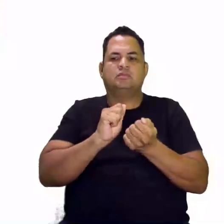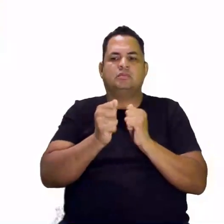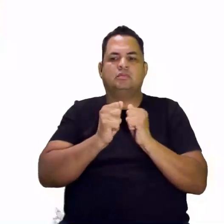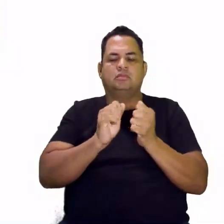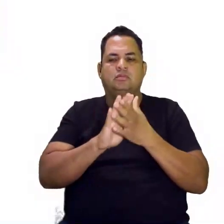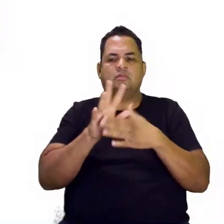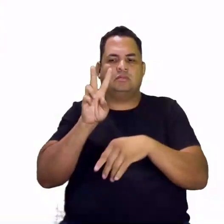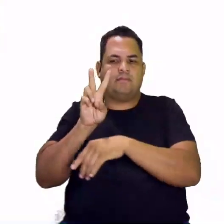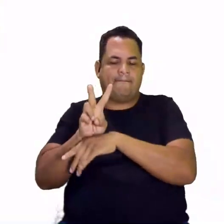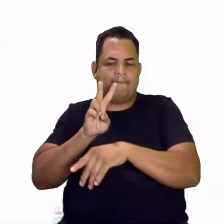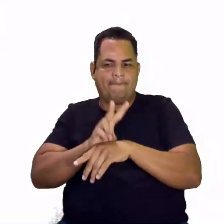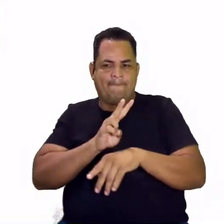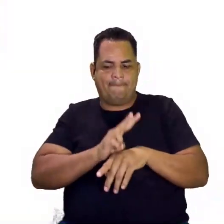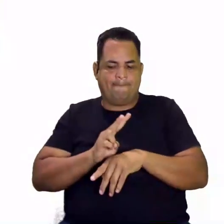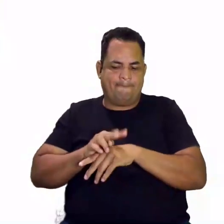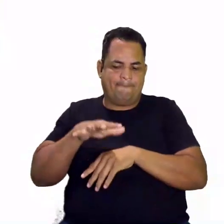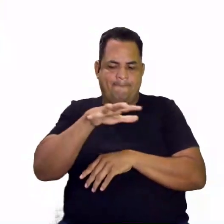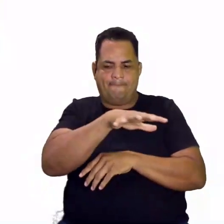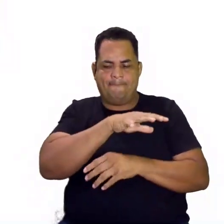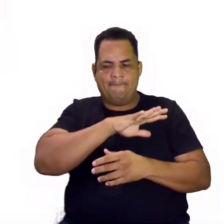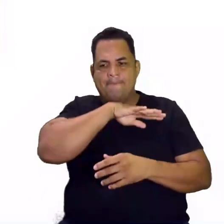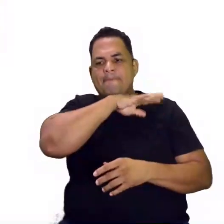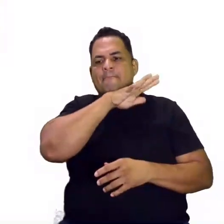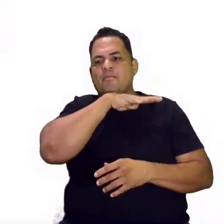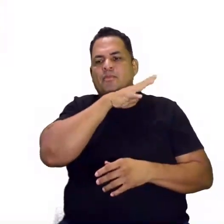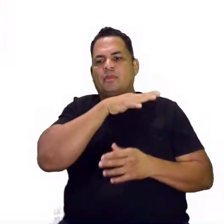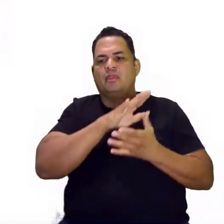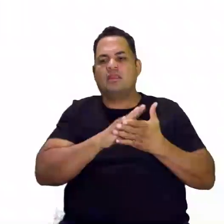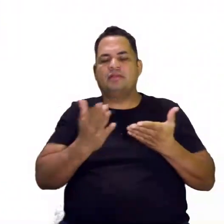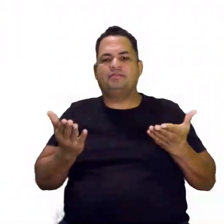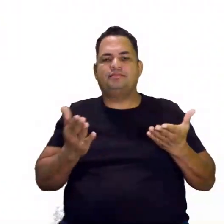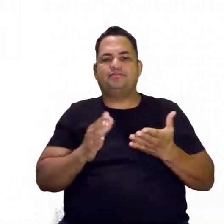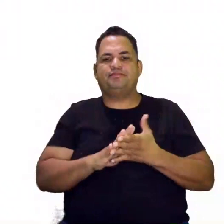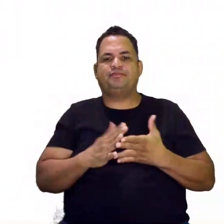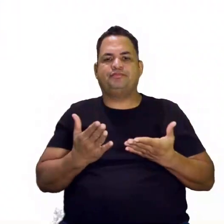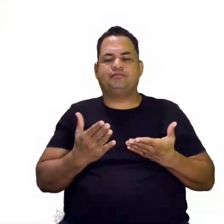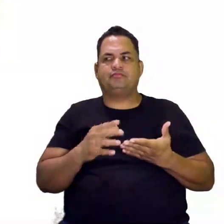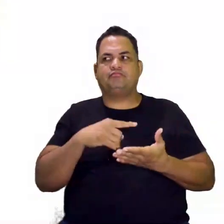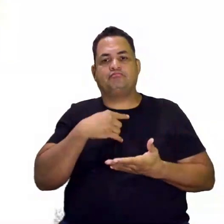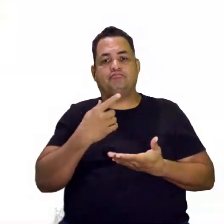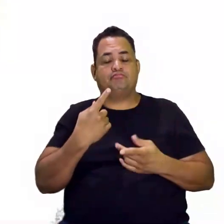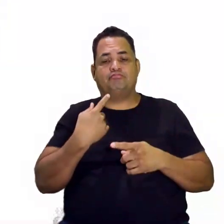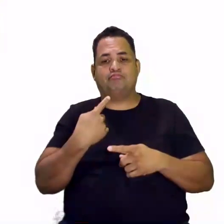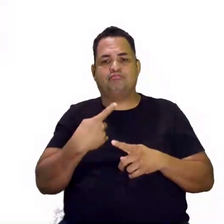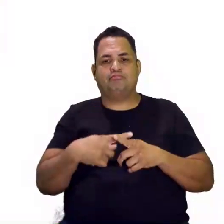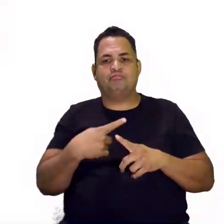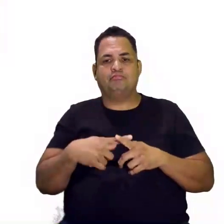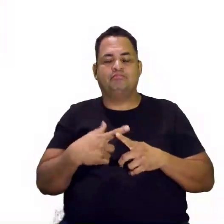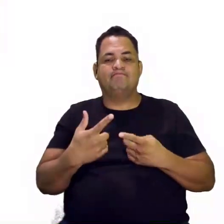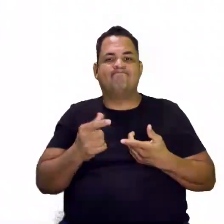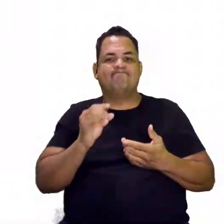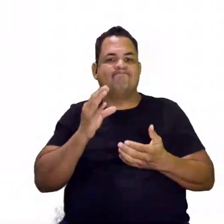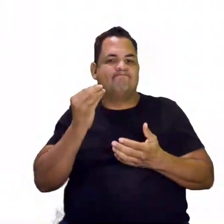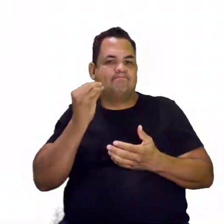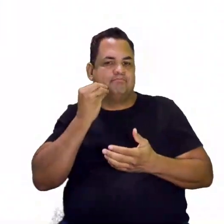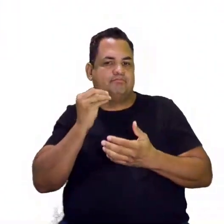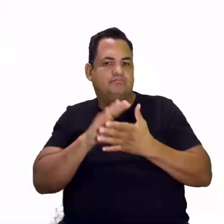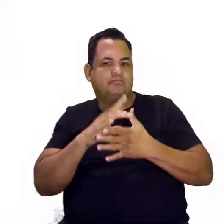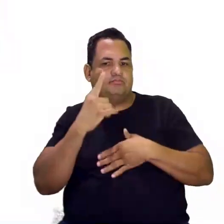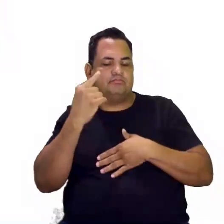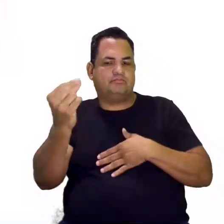A gente proteger esses animais, essas vidas, que eles não têm como se proteger. Eles vão tentar